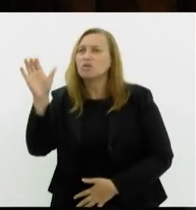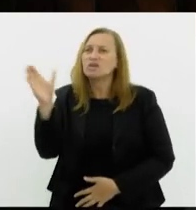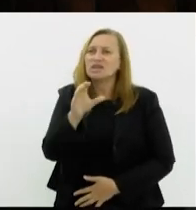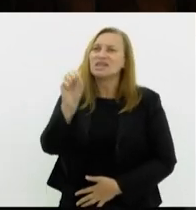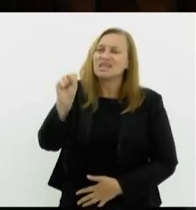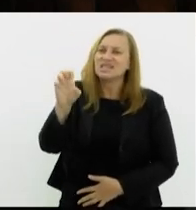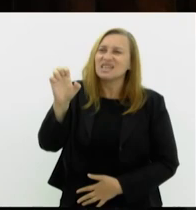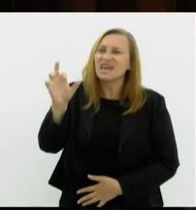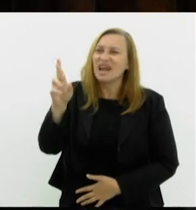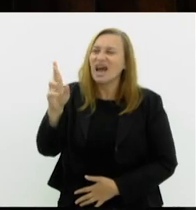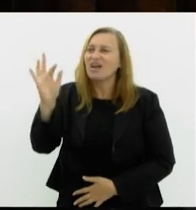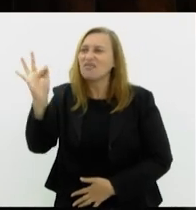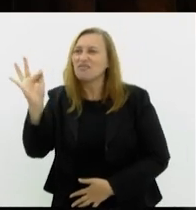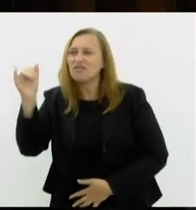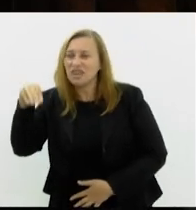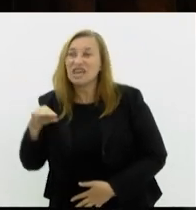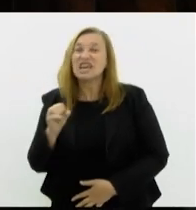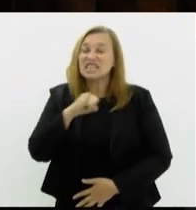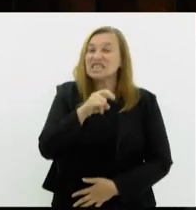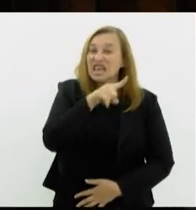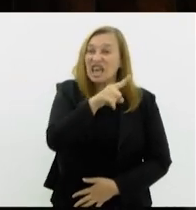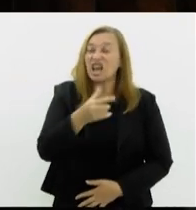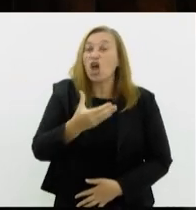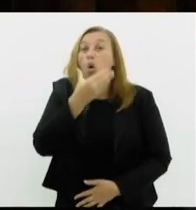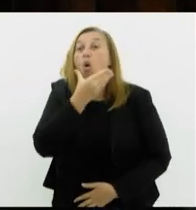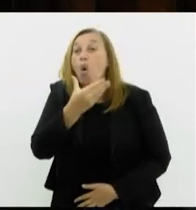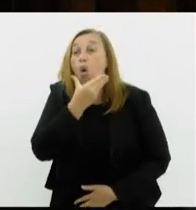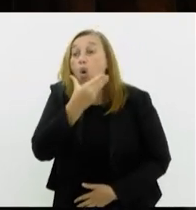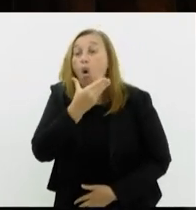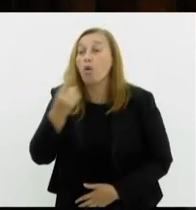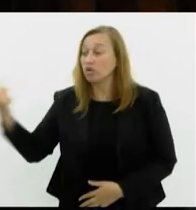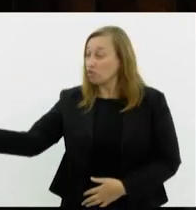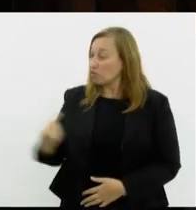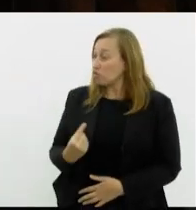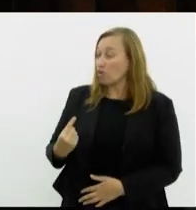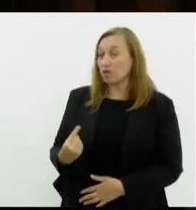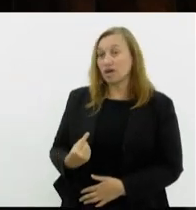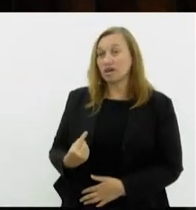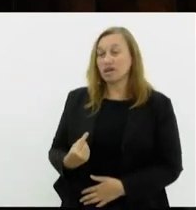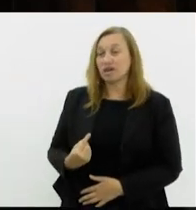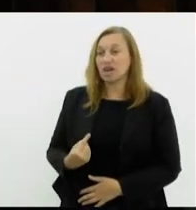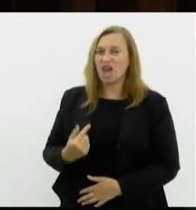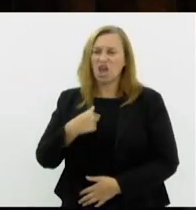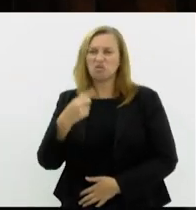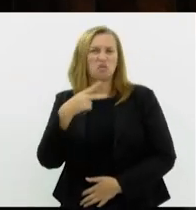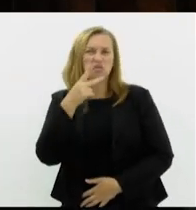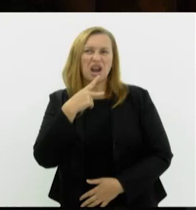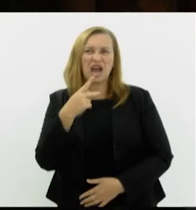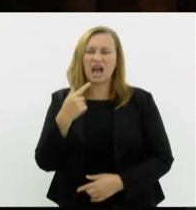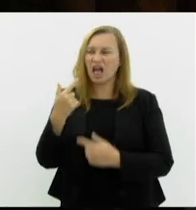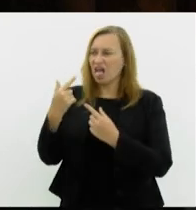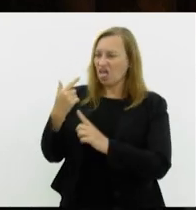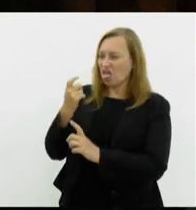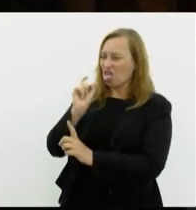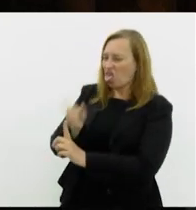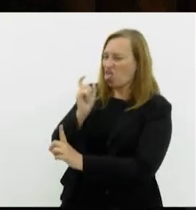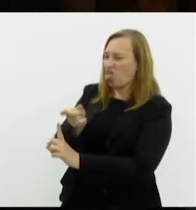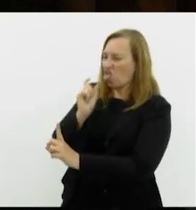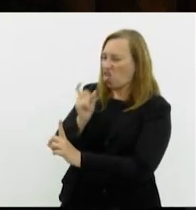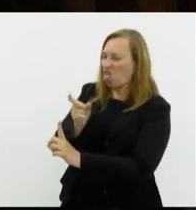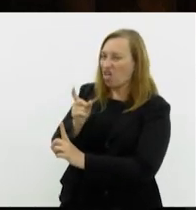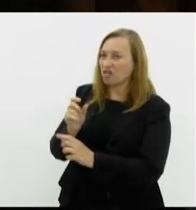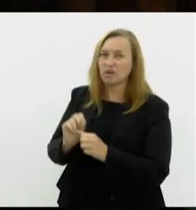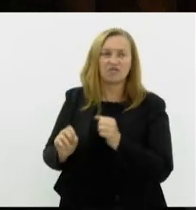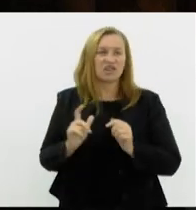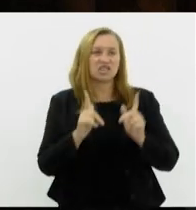homem, que ele volte aqui e responda a tudo que eu vou falar, porque eu não vou fazer como ele, não vou xingá-lo como fez com um